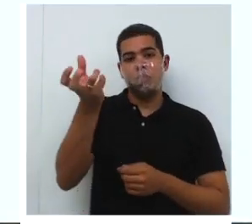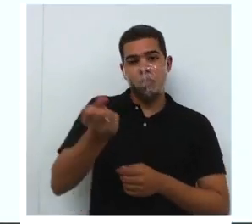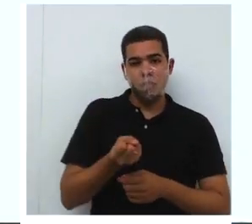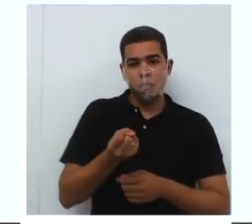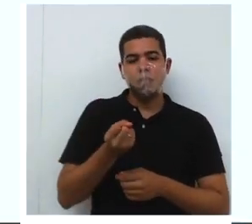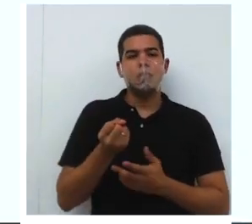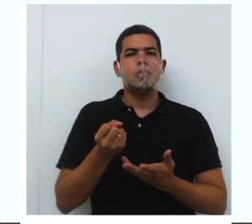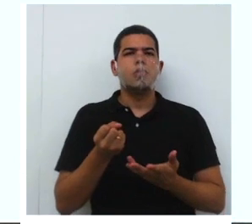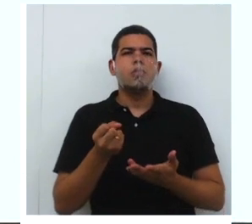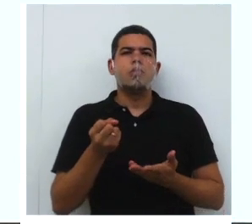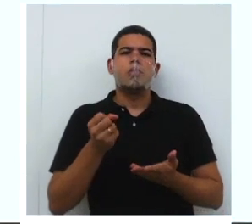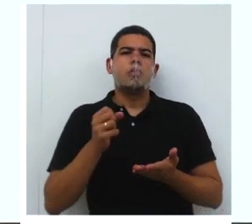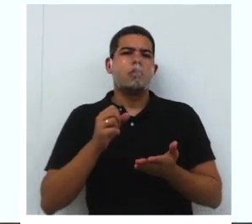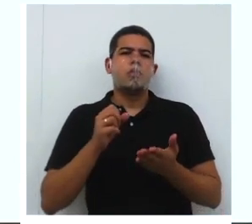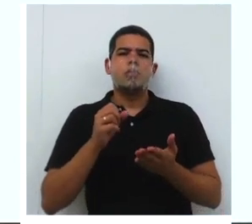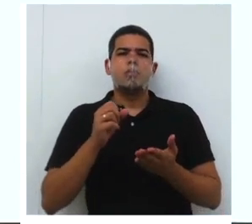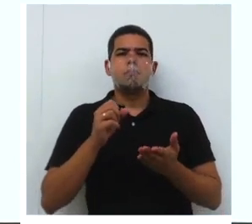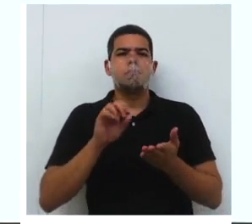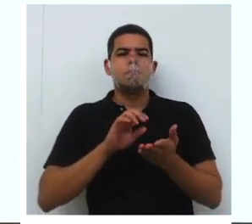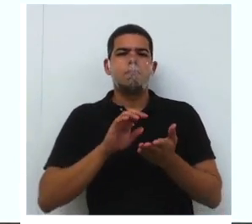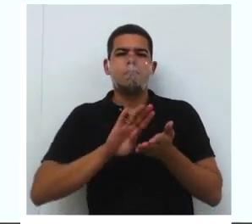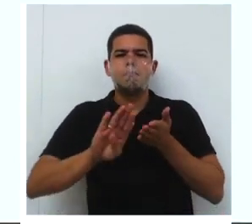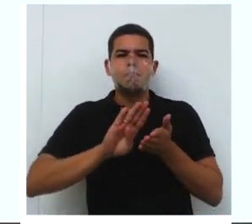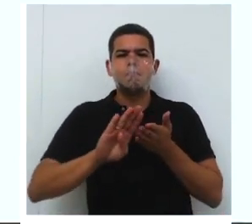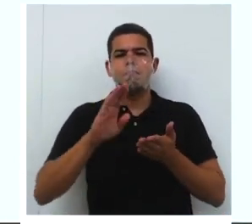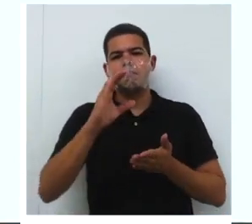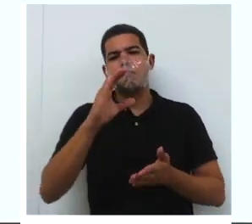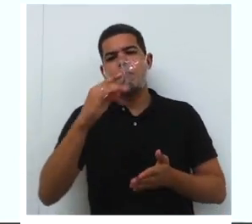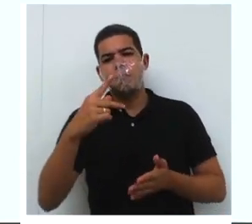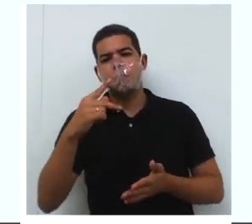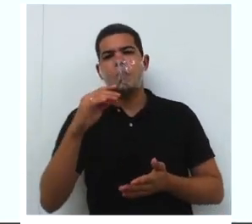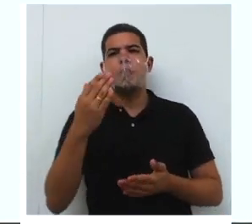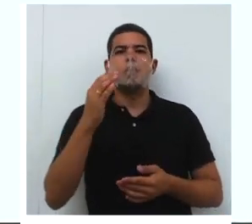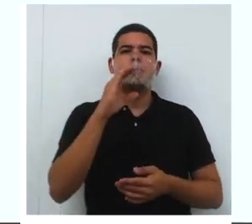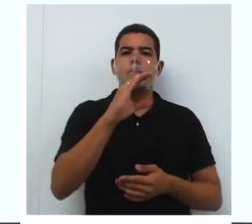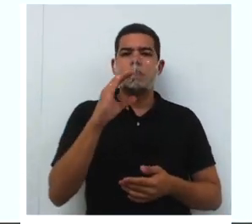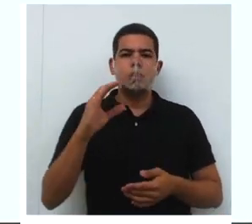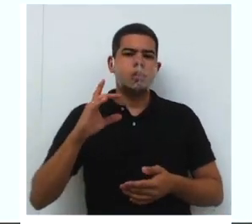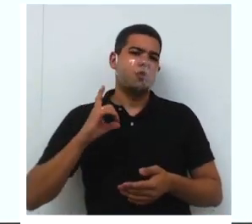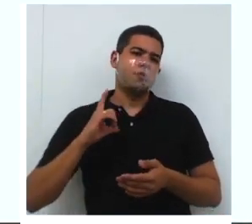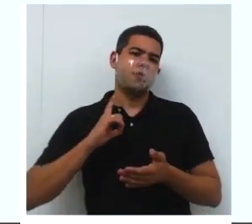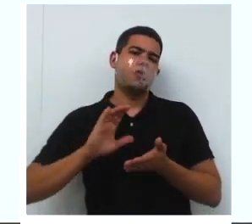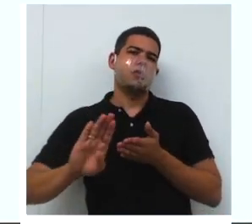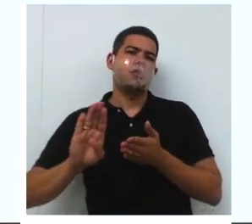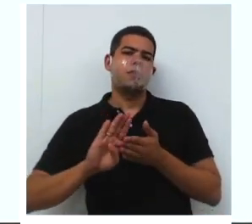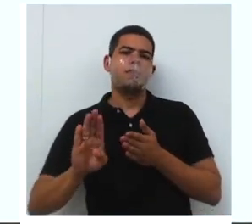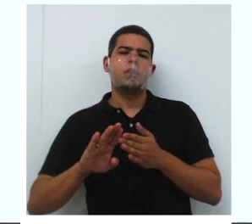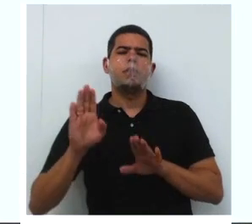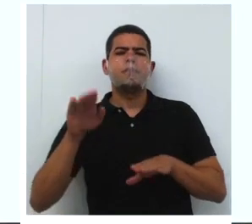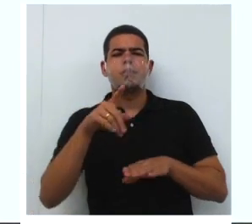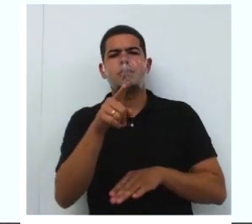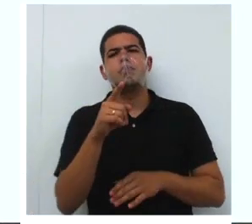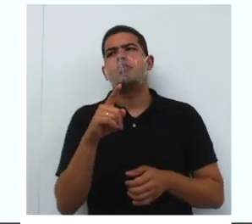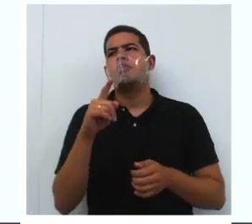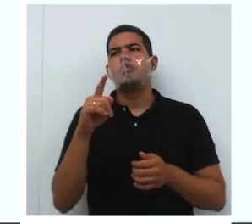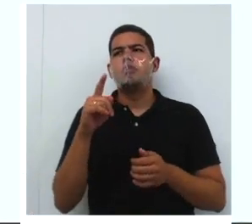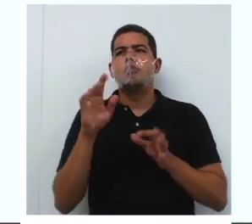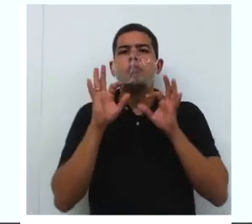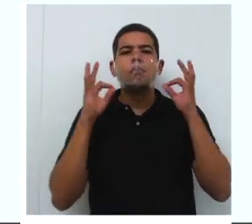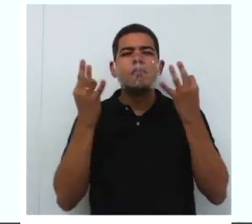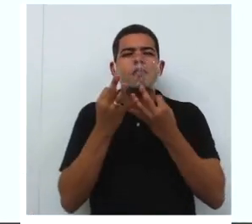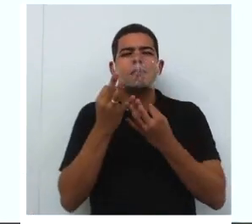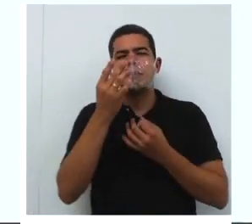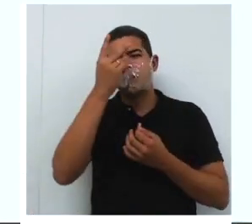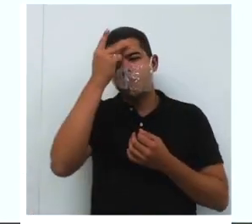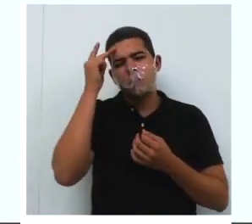dinheiro da sua poupança ou da sua conta corrente ou sacar. Você já deve ter acompanhado algum parente, ou pai